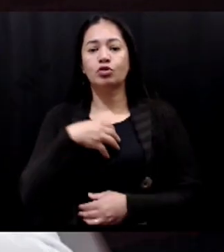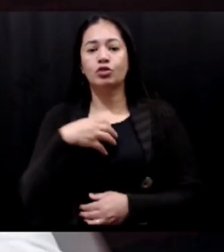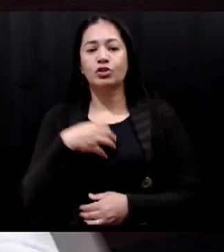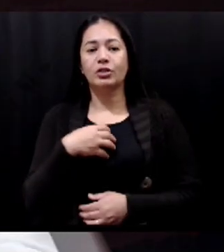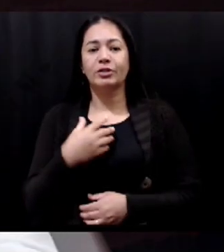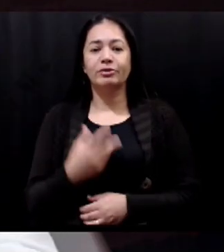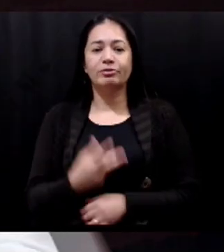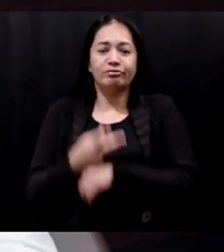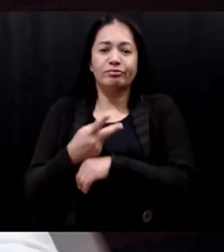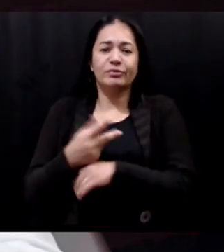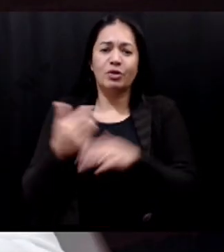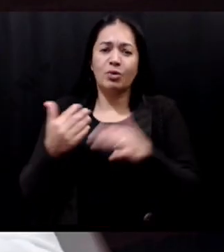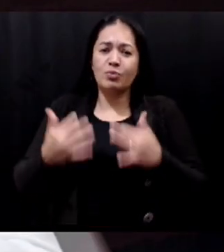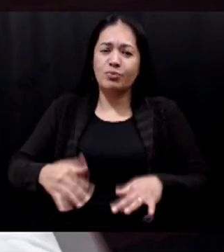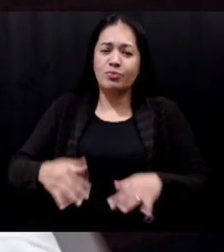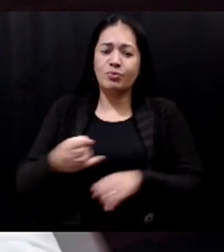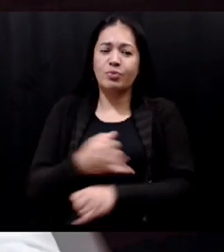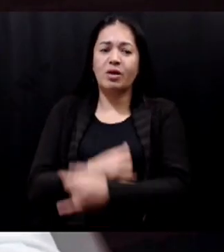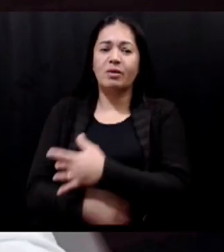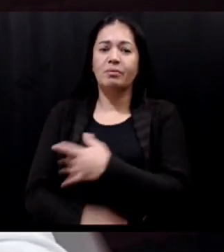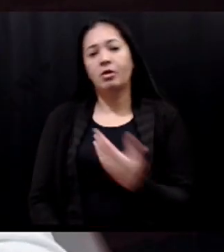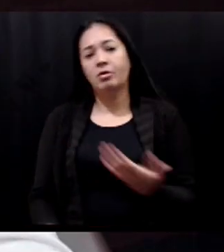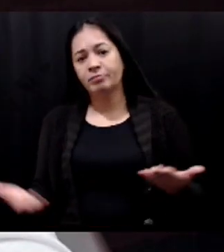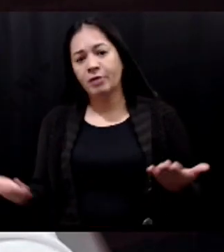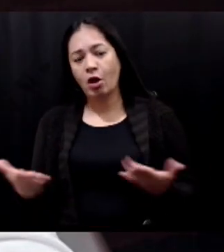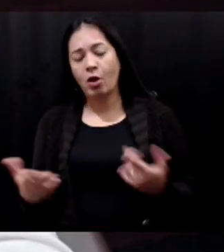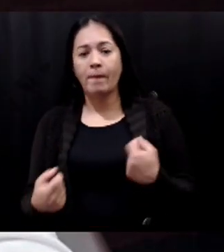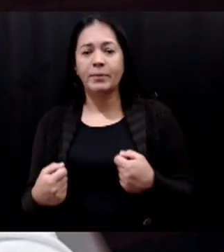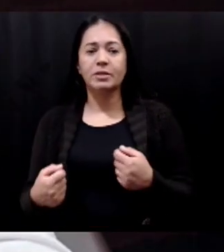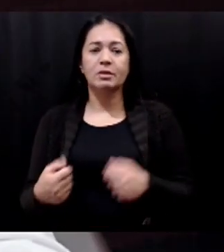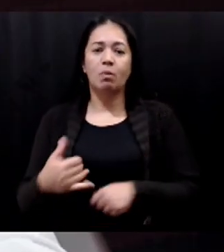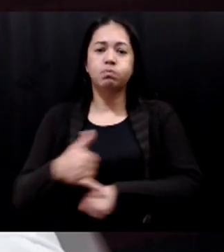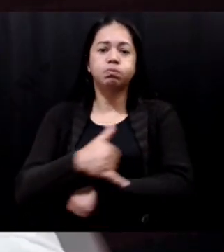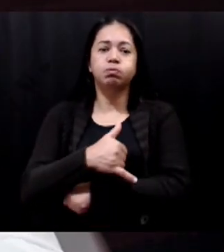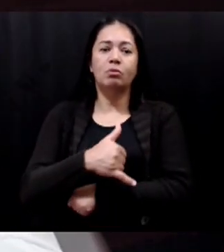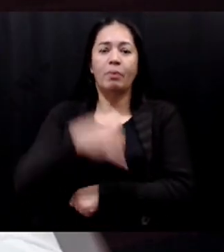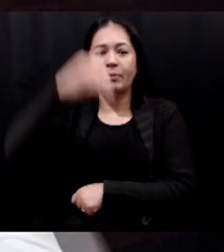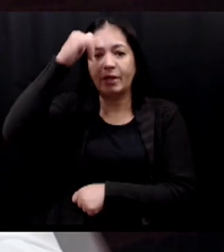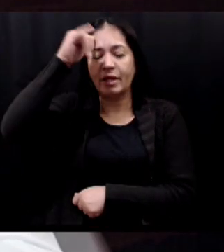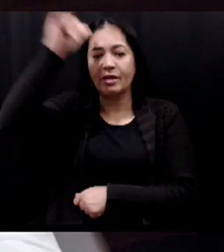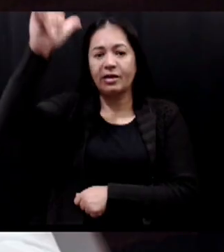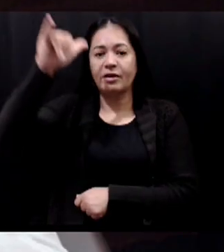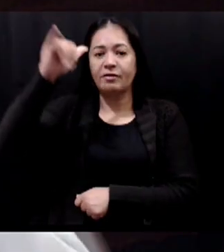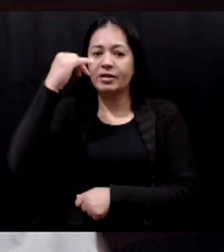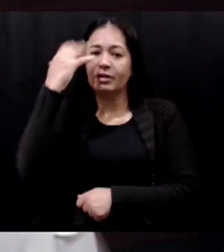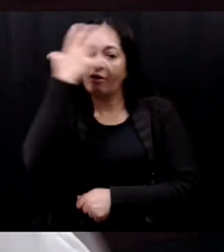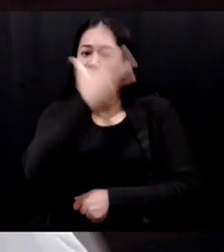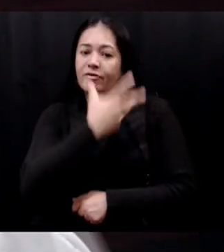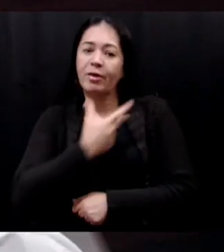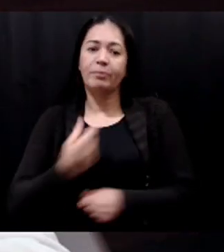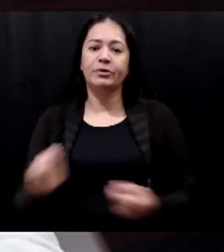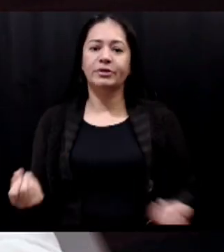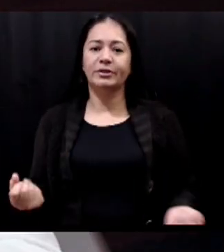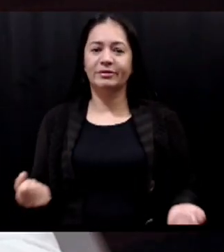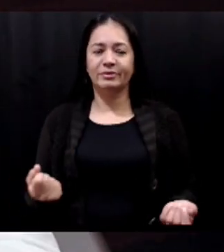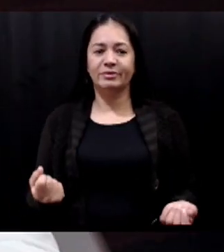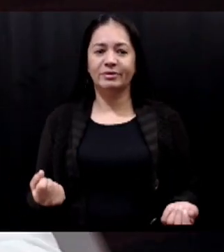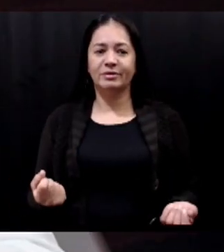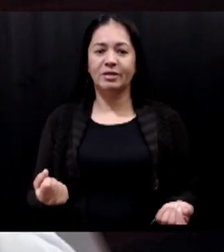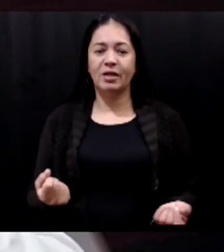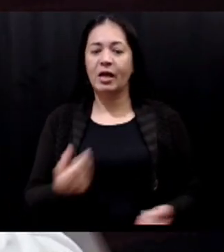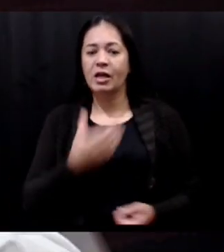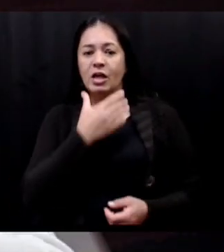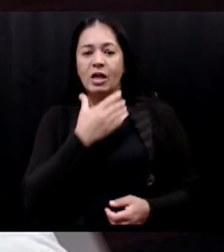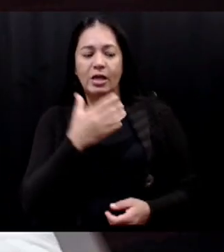como se ela falasse, bom, eu preciso engordar para não ser atraente, né, e para não atrair as pessoas que em